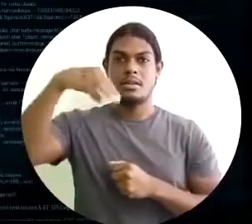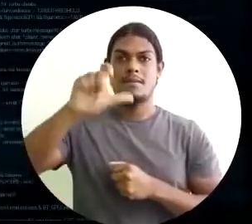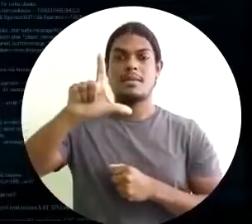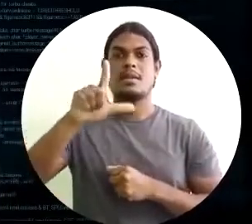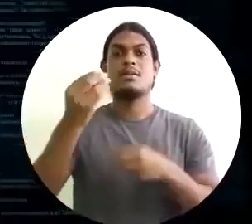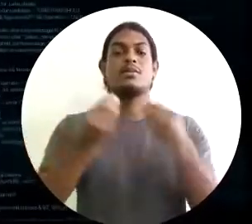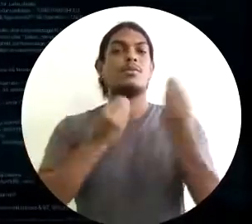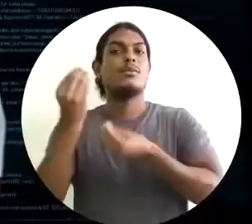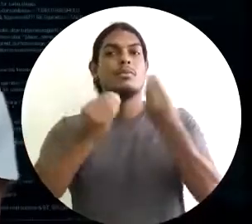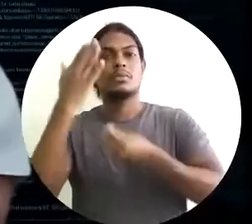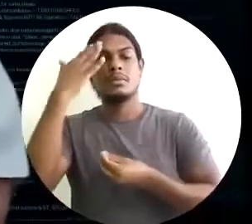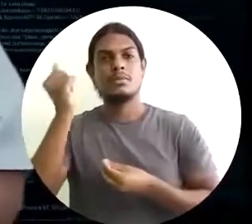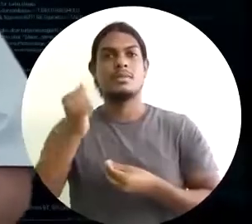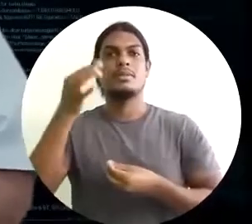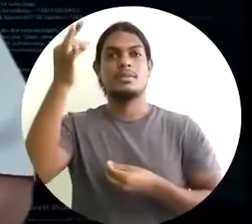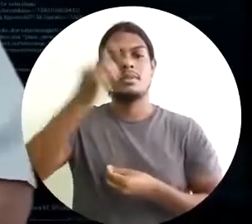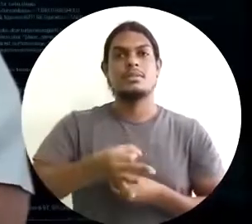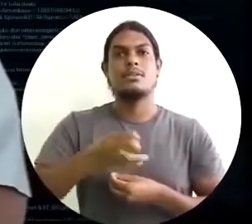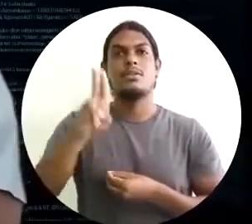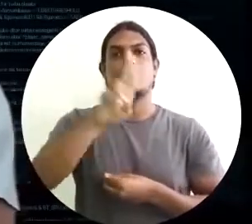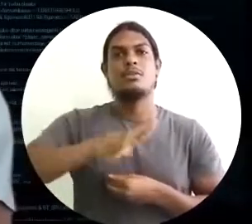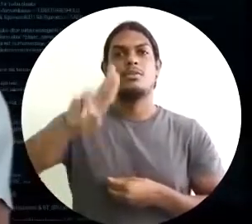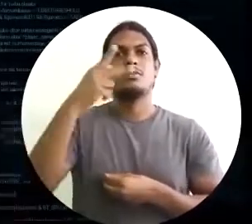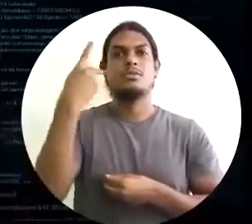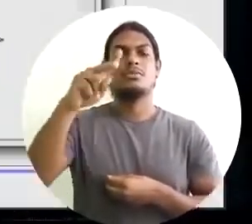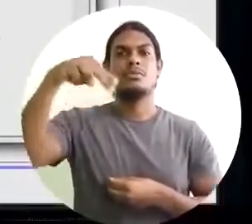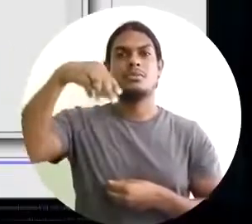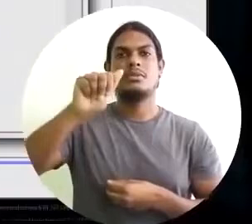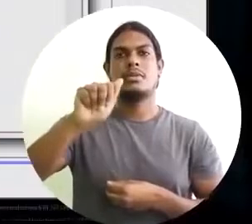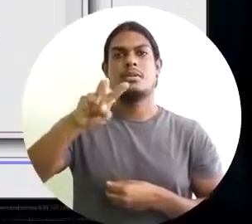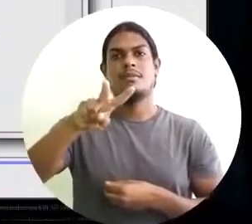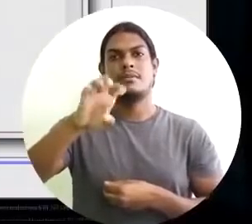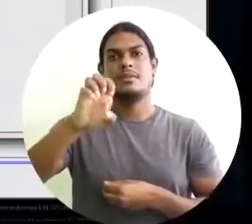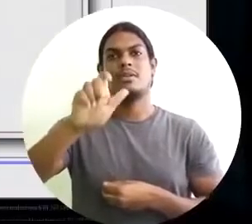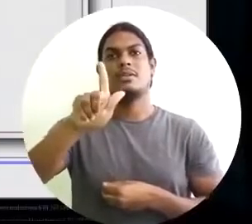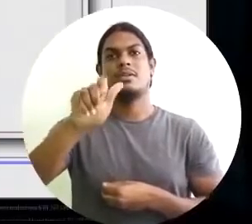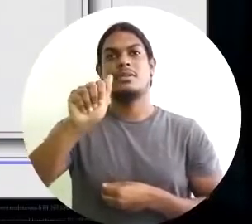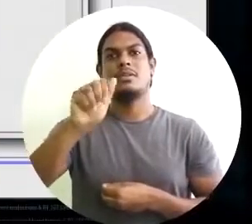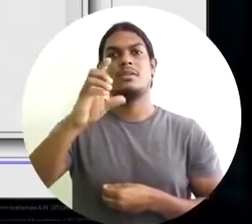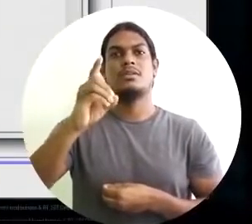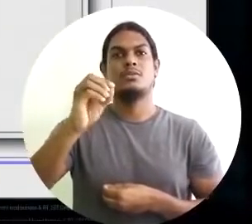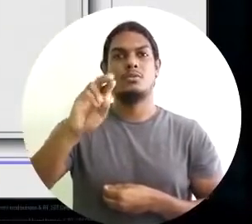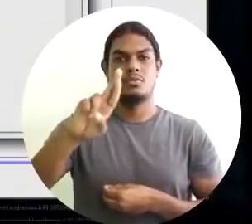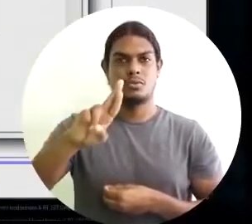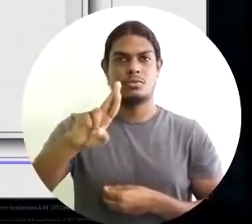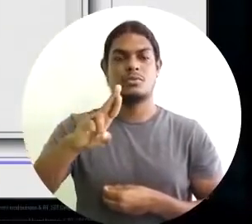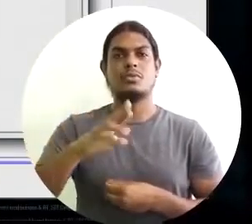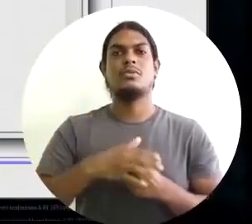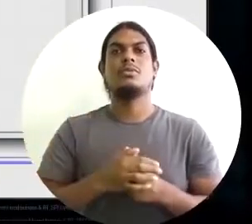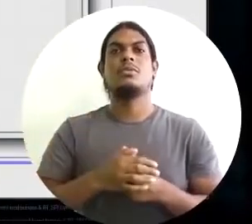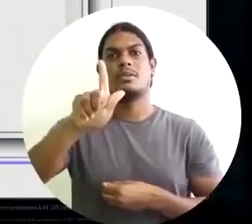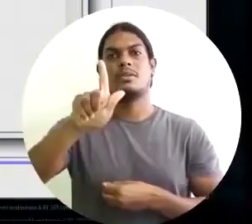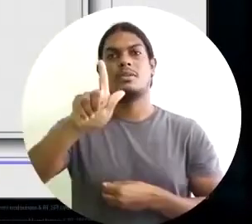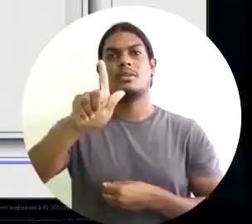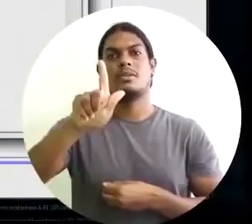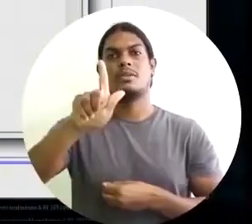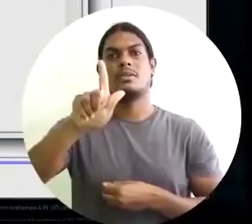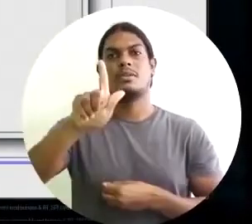está correto? Você usa o seu navegador. Então você salva o arquivo com a extensão